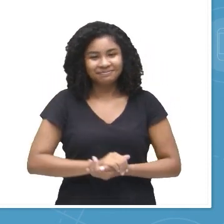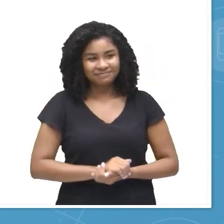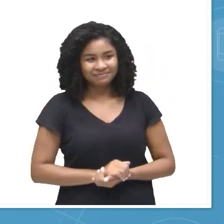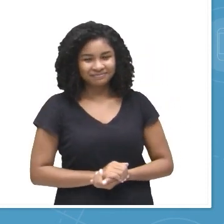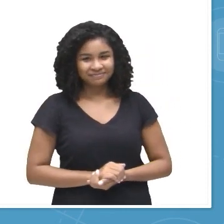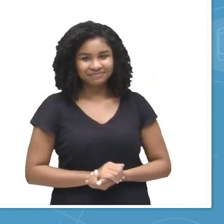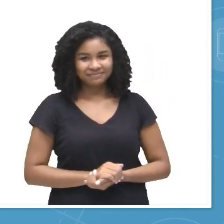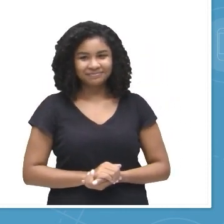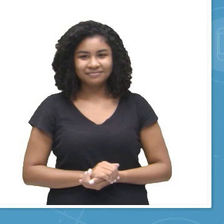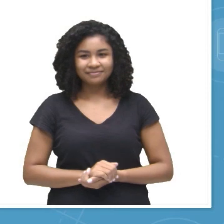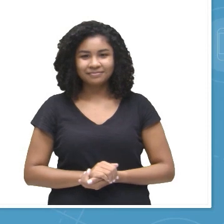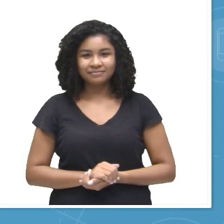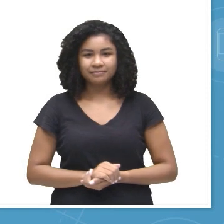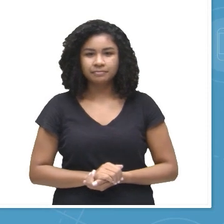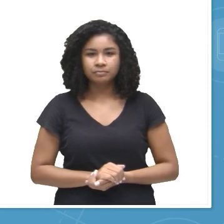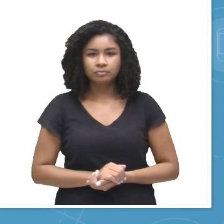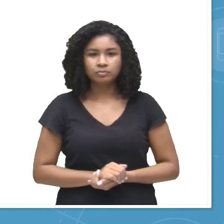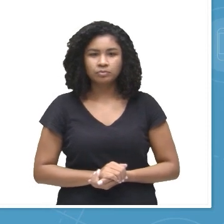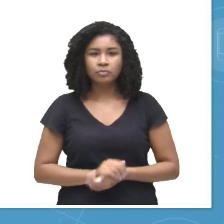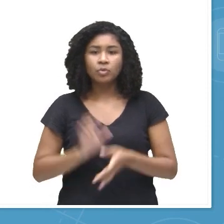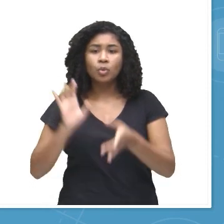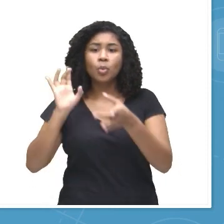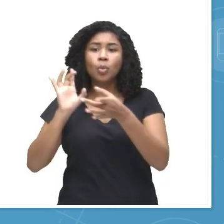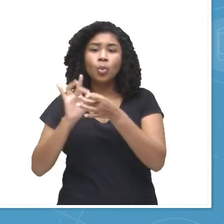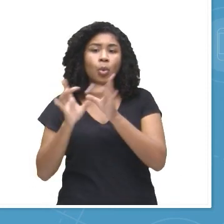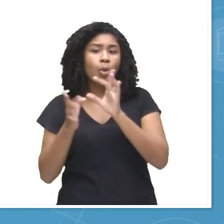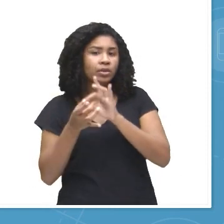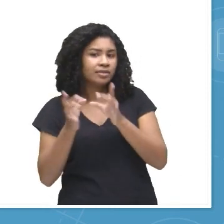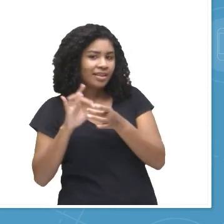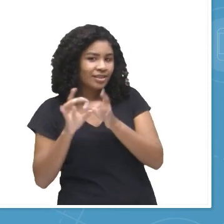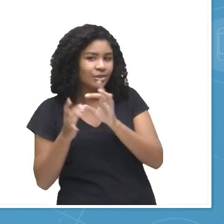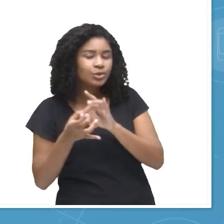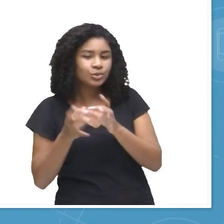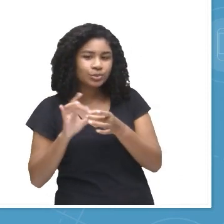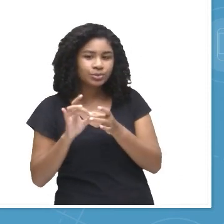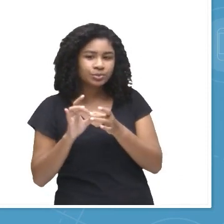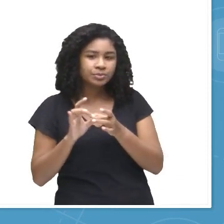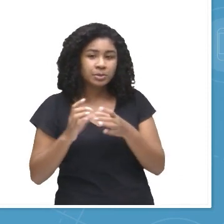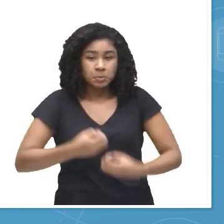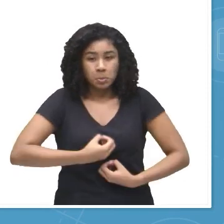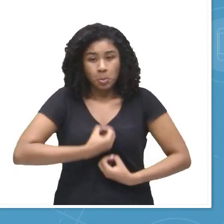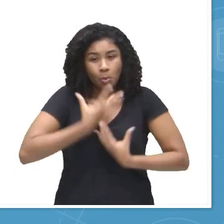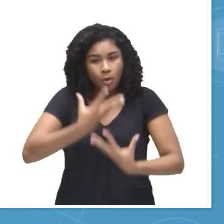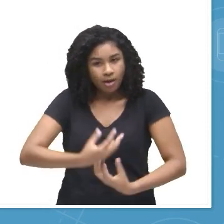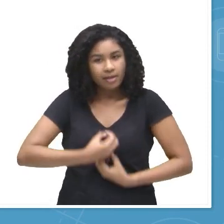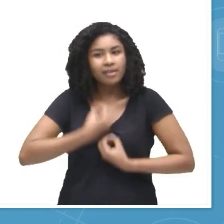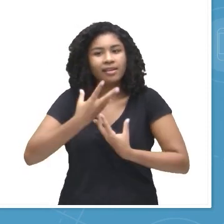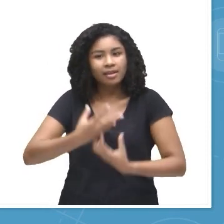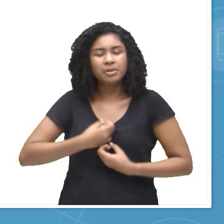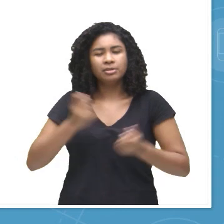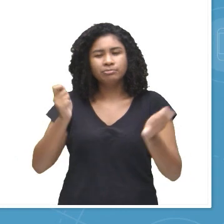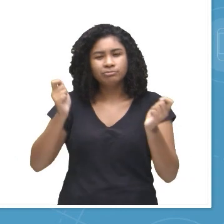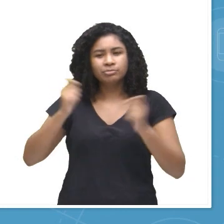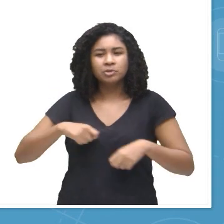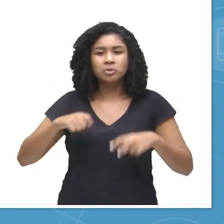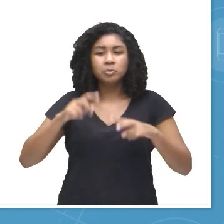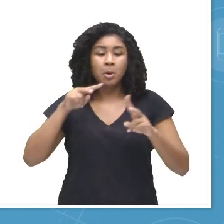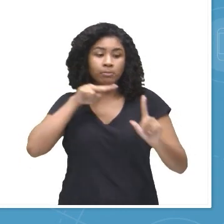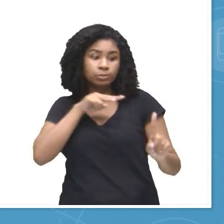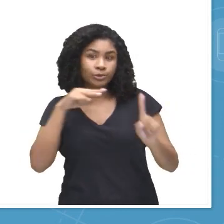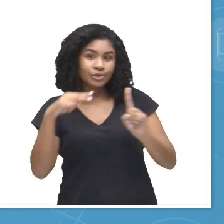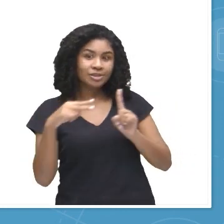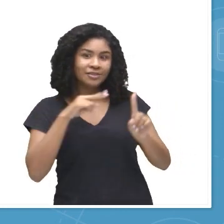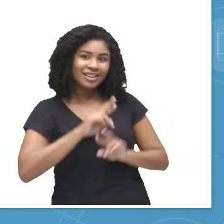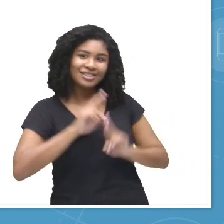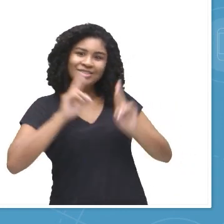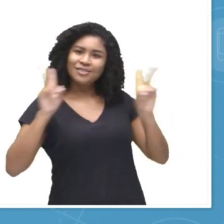poema possibilita ampliar o sentido do miniconto em questão, pois o autor reescreve de